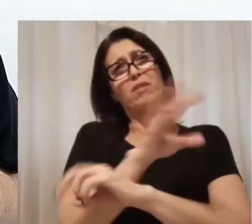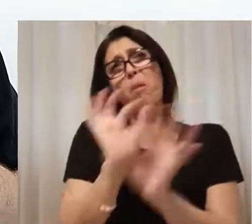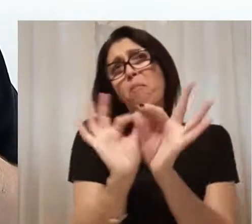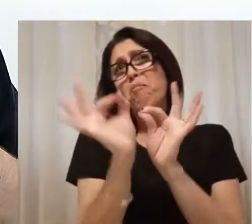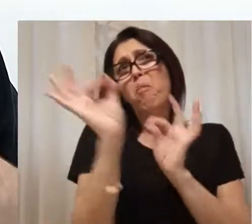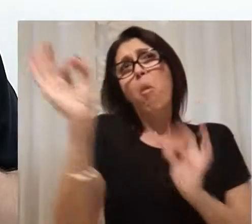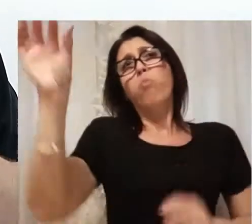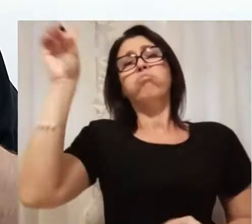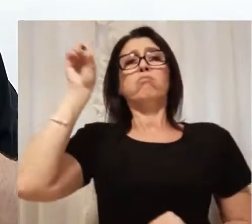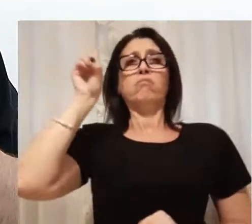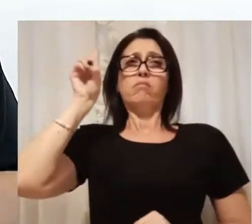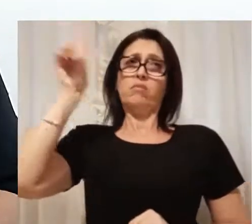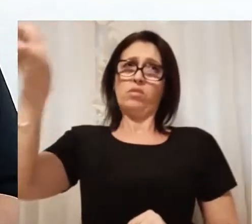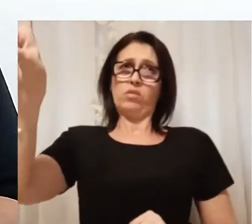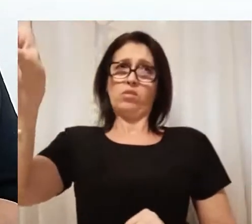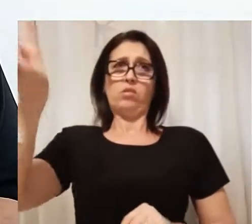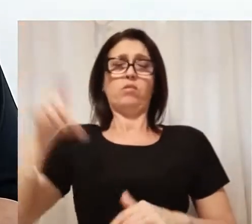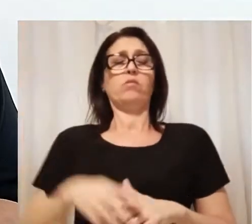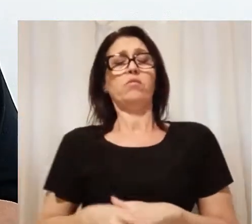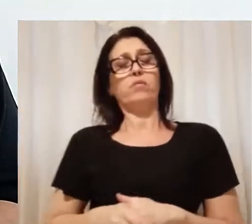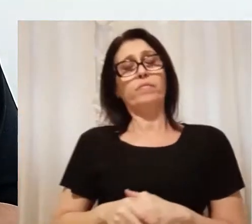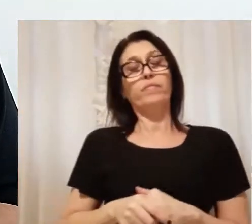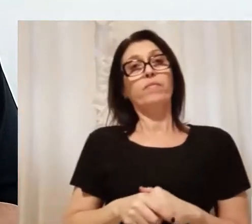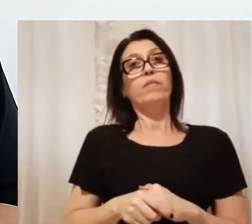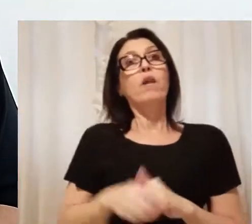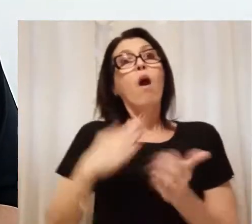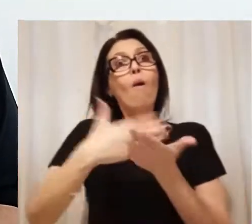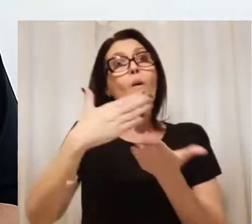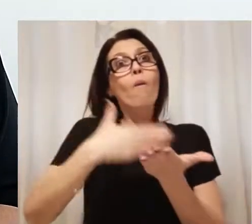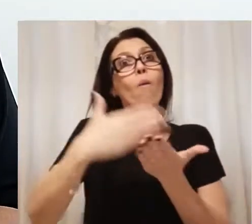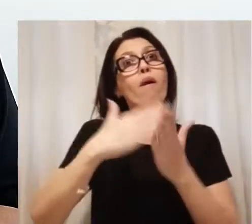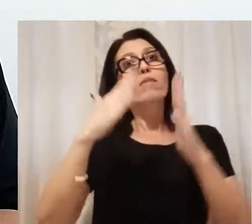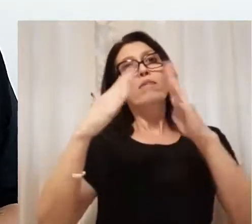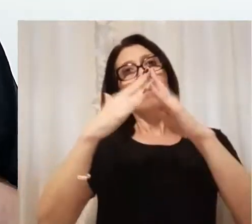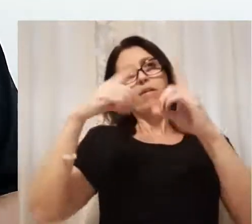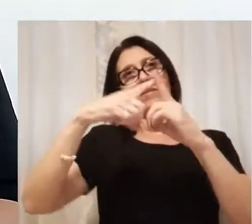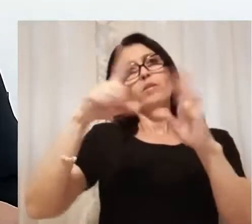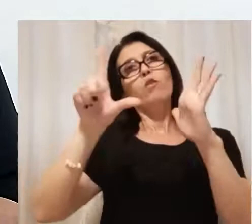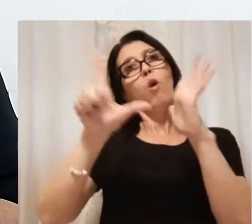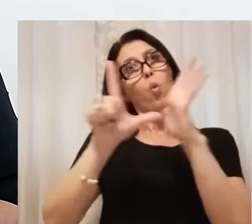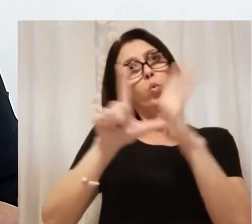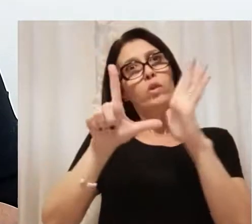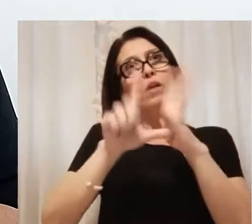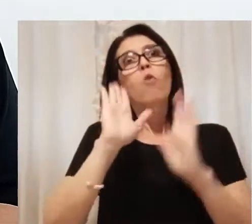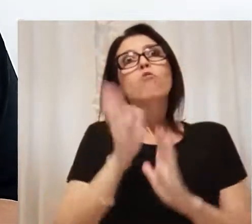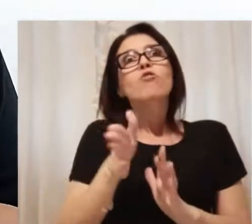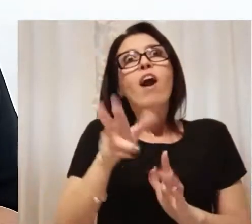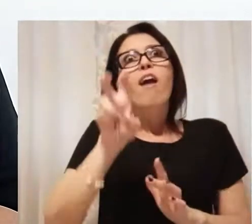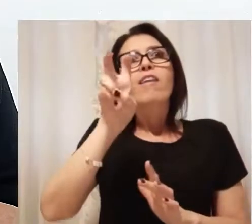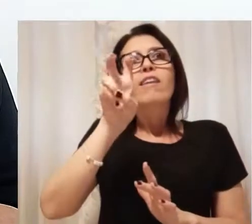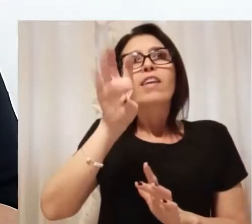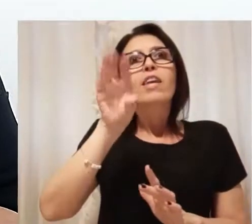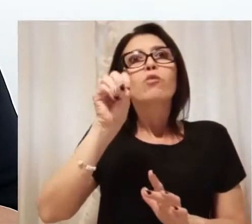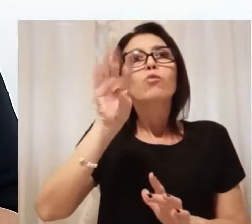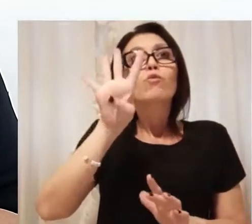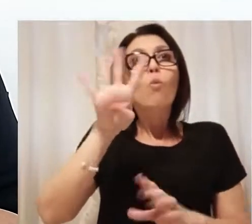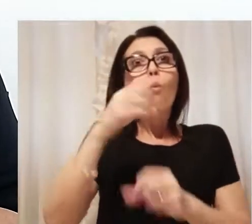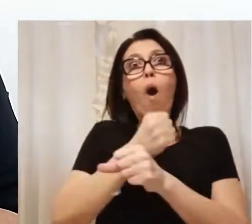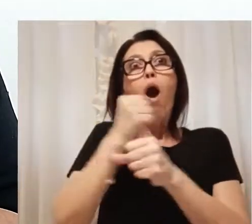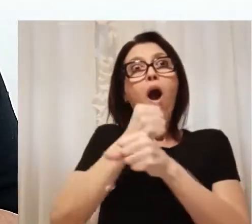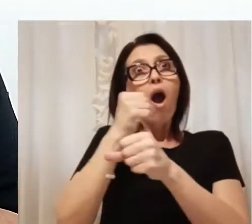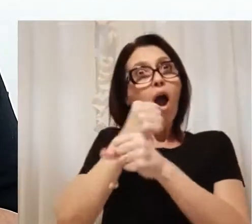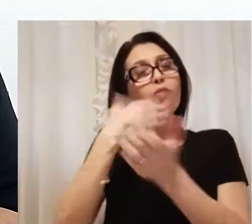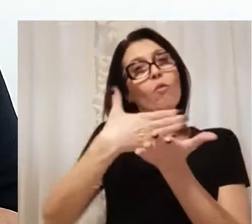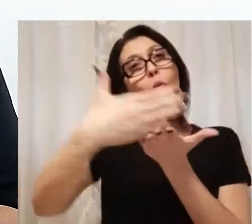estavam muito longe daquilo que Cristo ensina na sua palavra. Assim surge a igreja luterana. E lá se vão 504 anos